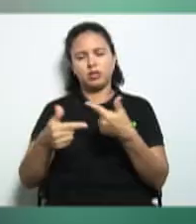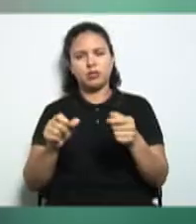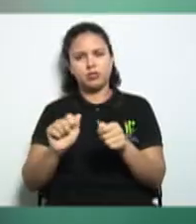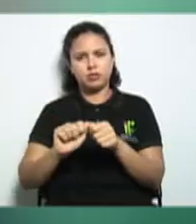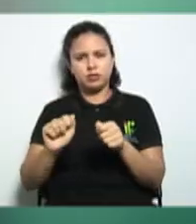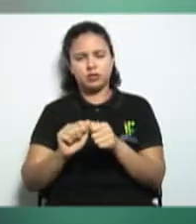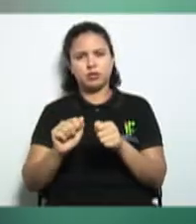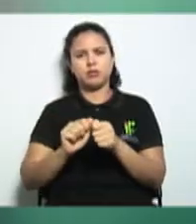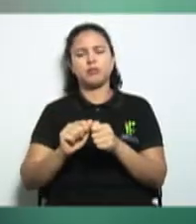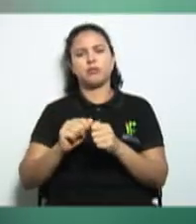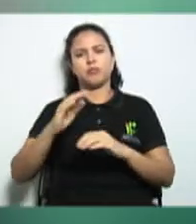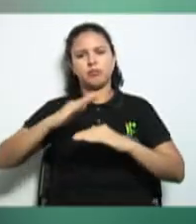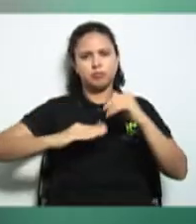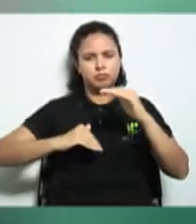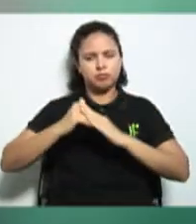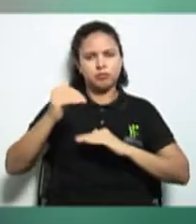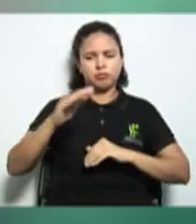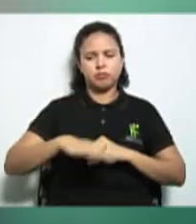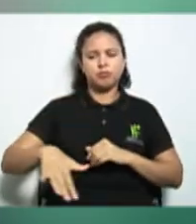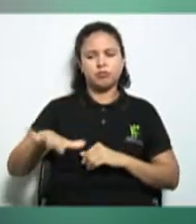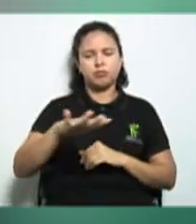uma carreira na sua profissão.